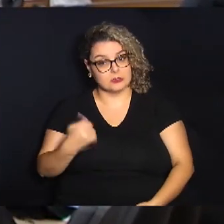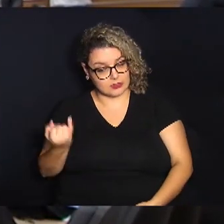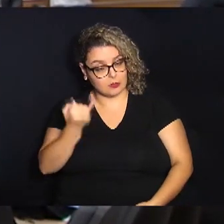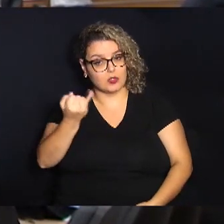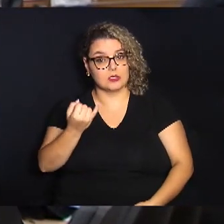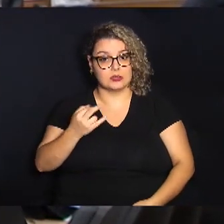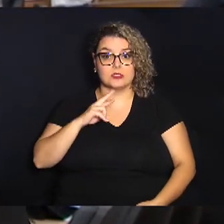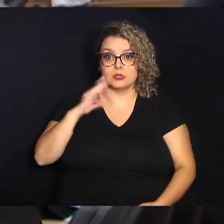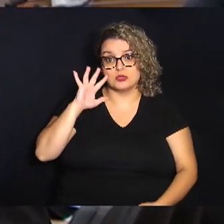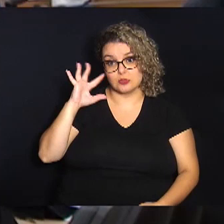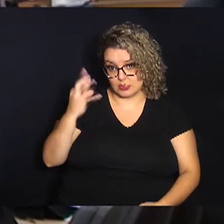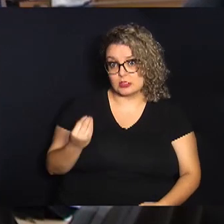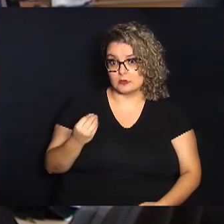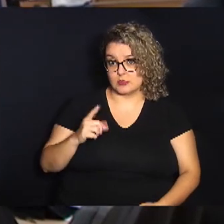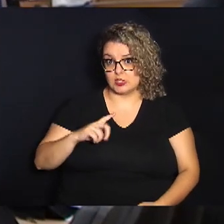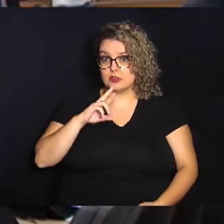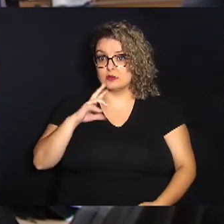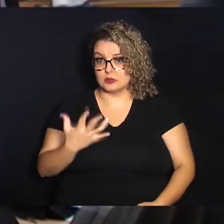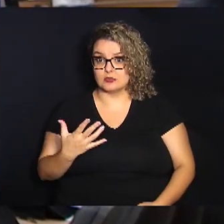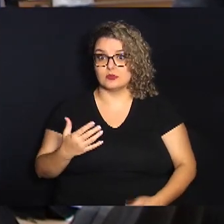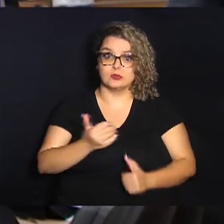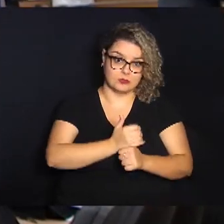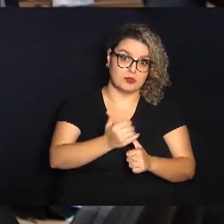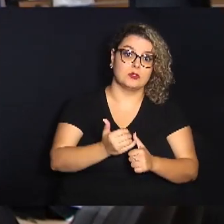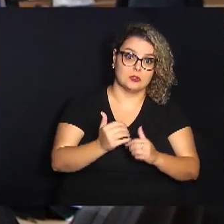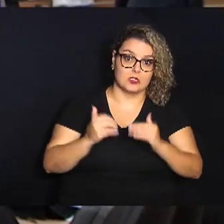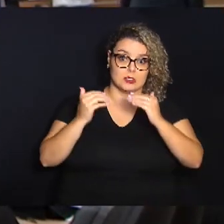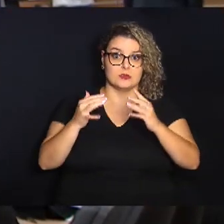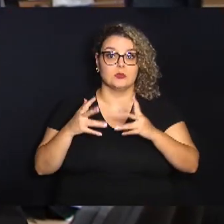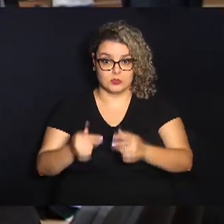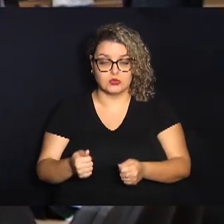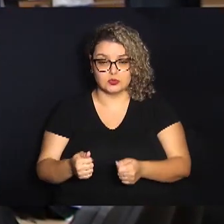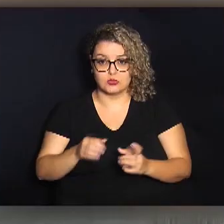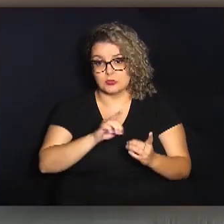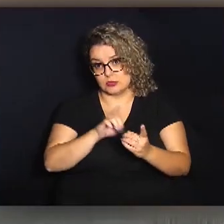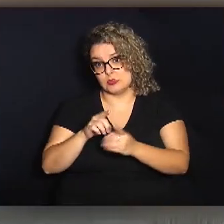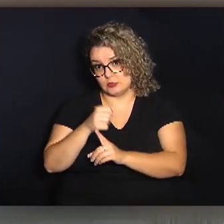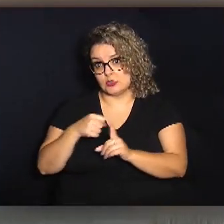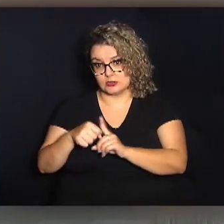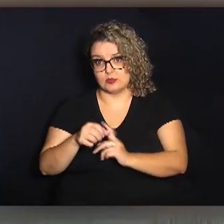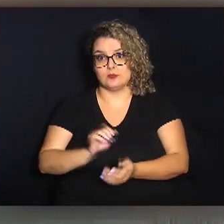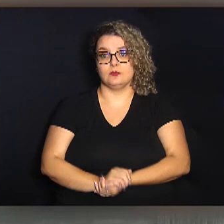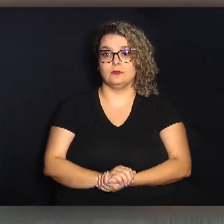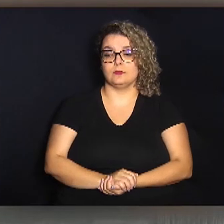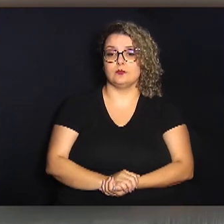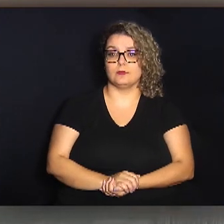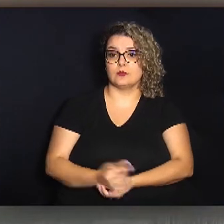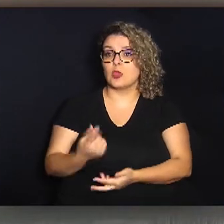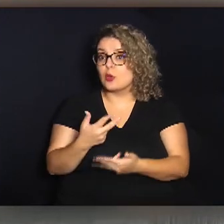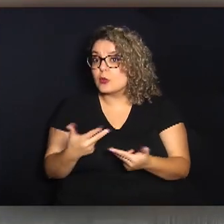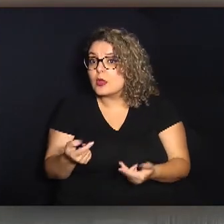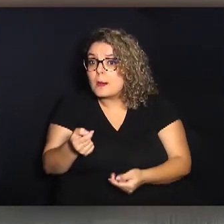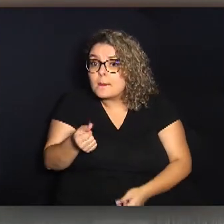melhor resultado nos seus mandatos e, acima de tudo, no atendimento à sociedade. E uma coisa que poucas